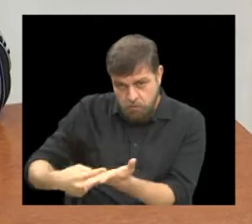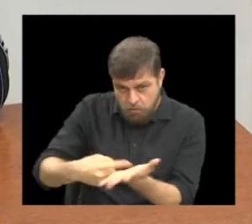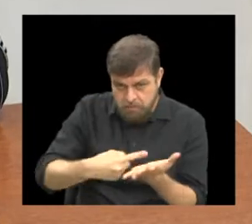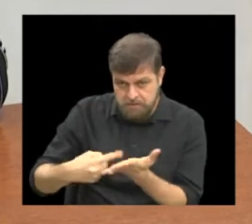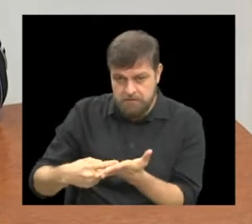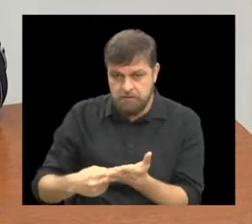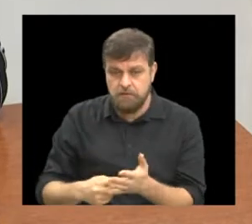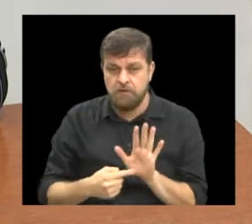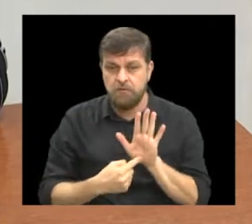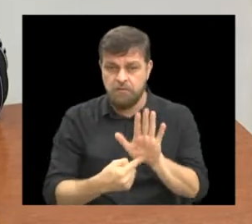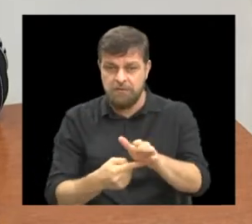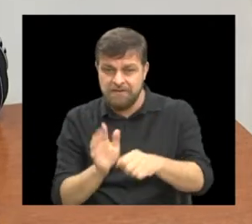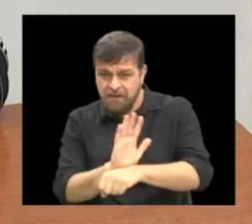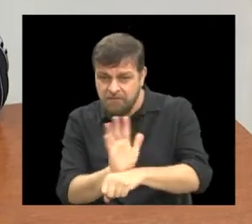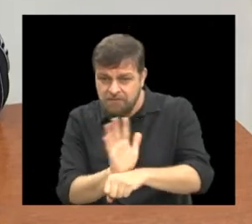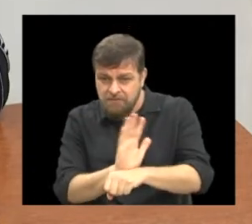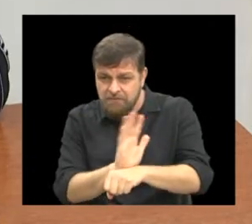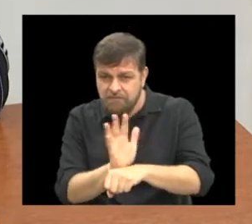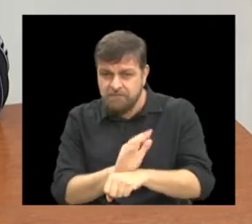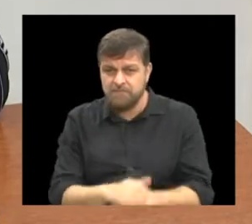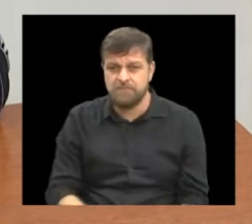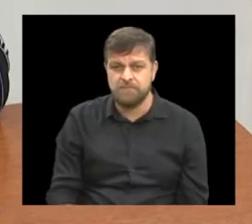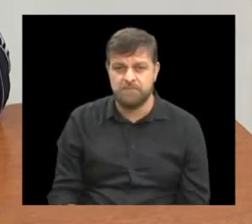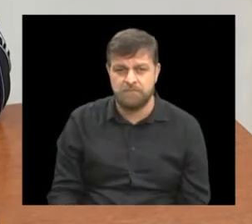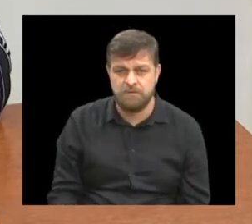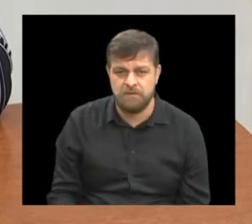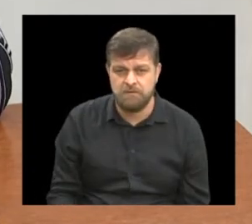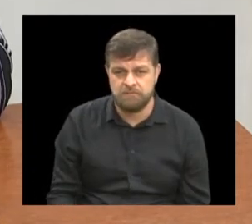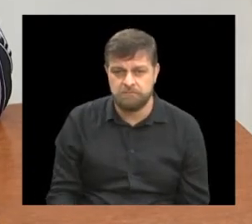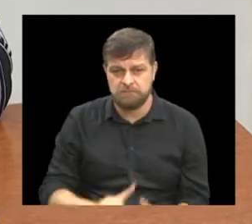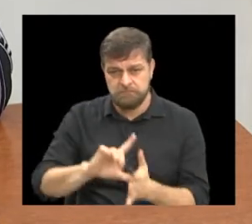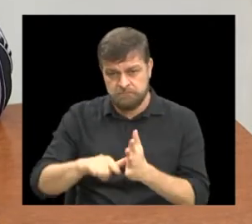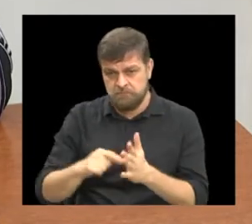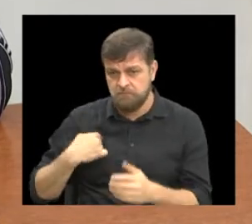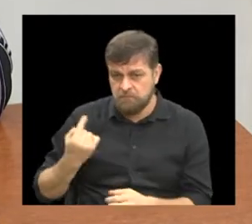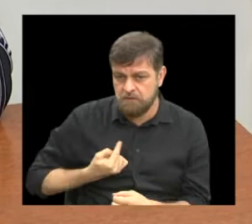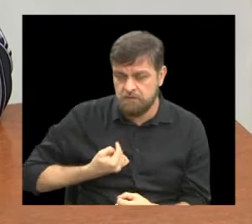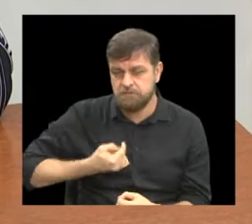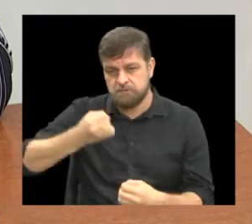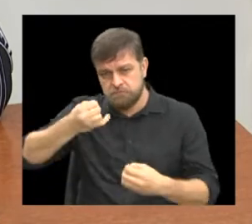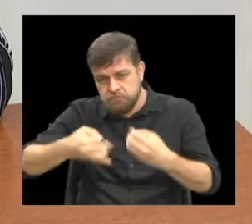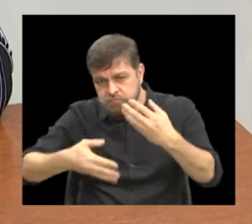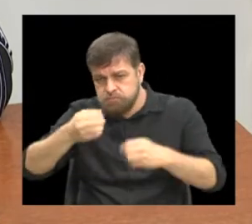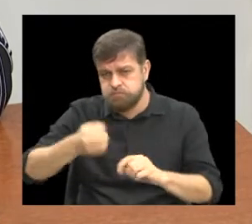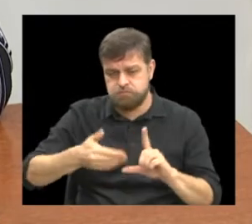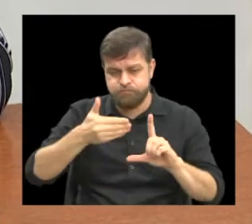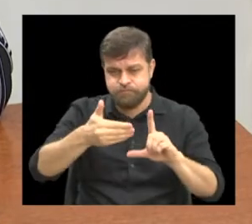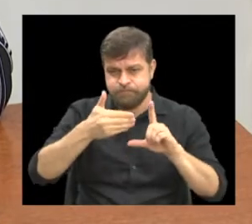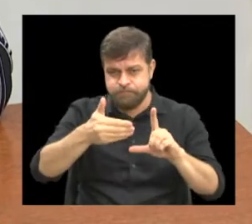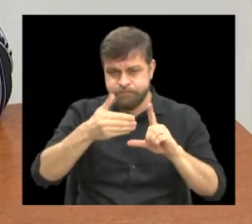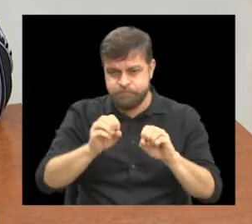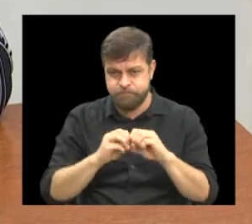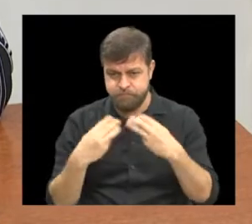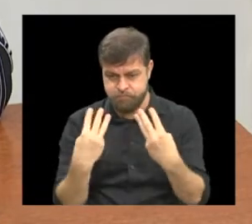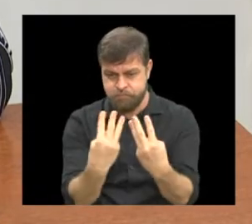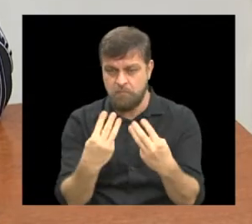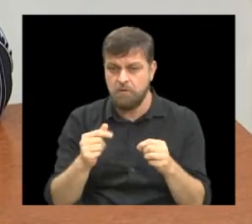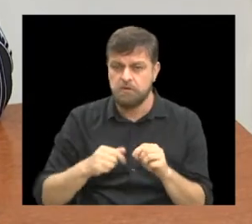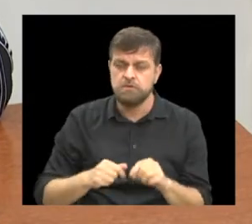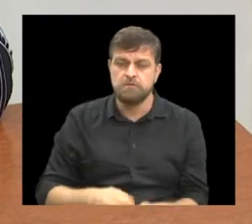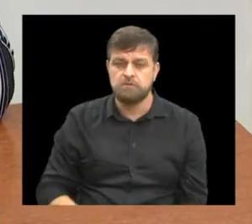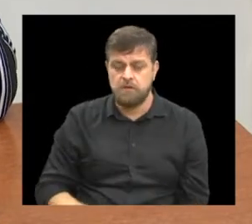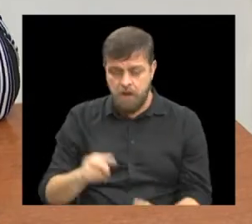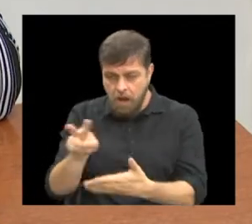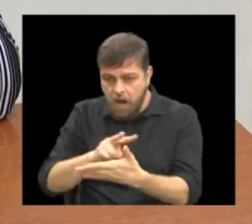passar um vídeo agora, que é da dermatologia, e depois a gente começa, então, com as telas do PowerPoint, como a Cris falou. A gente vai